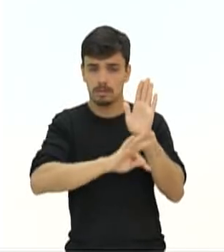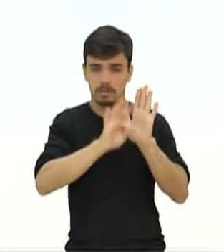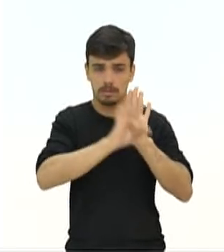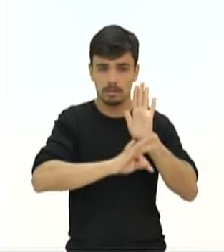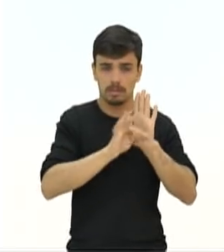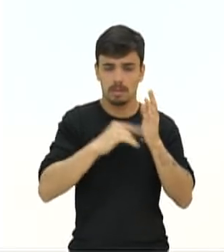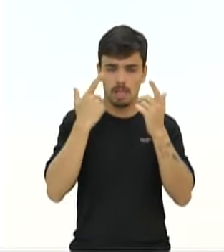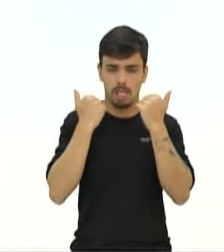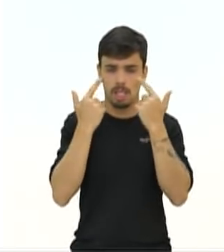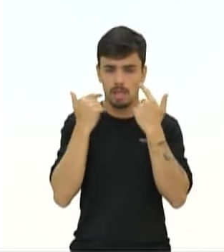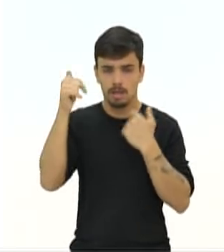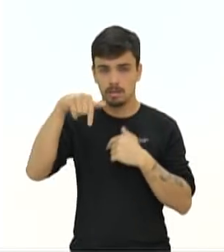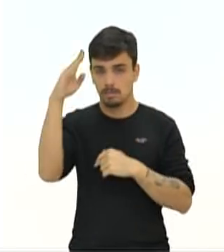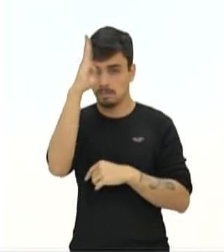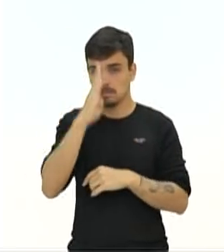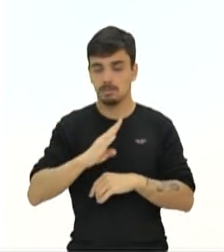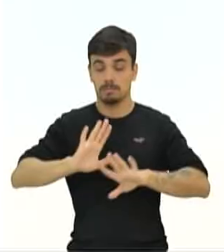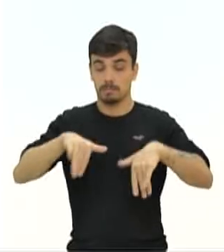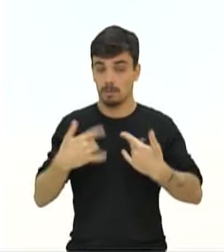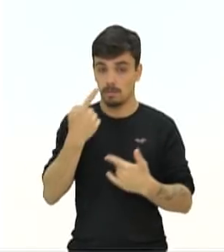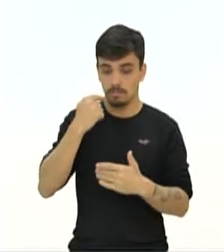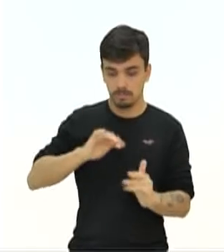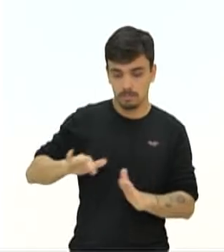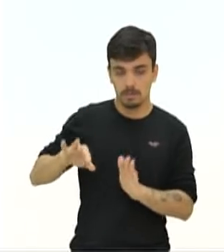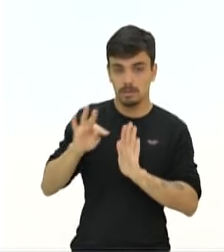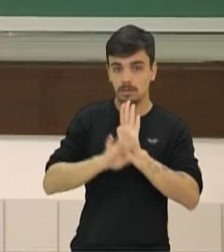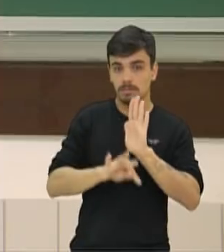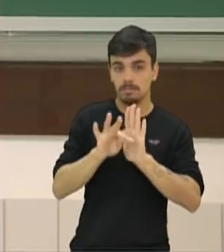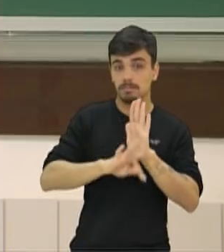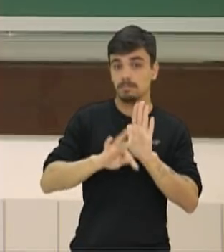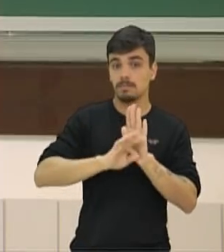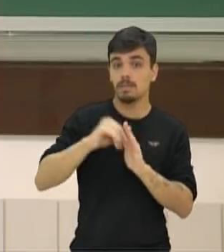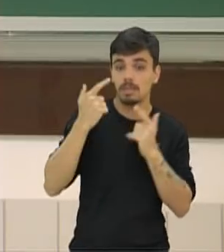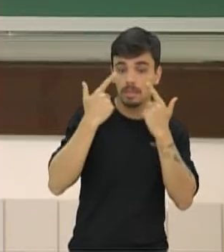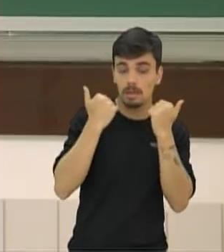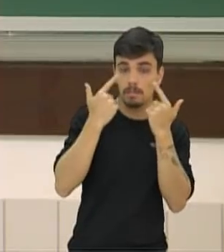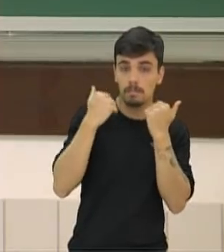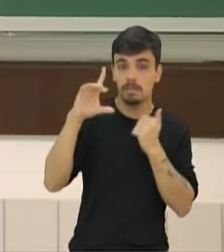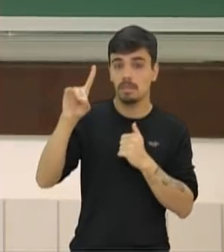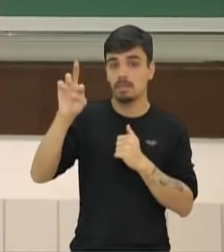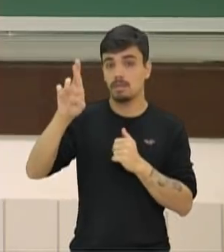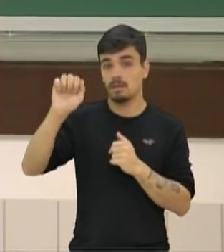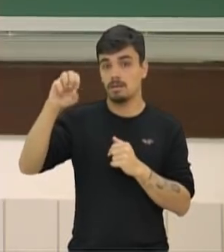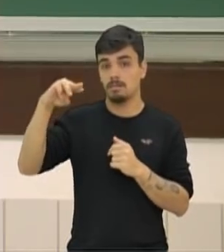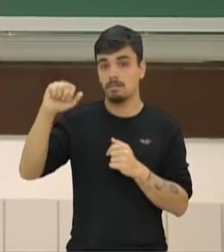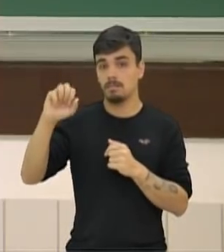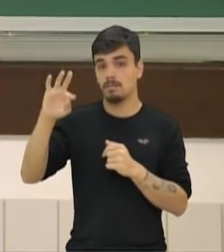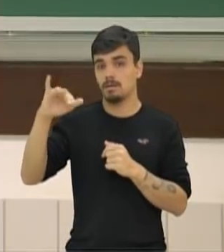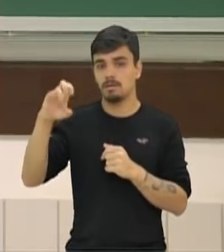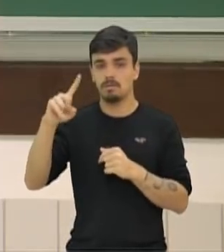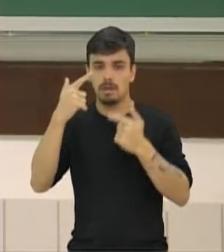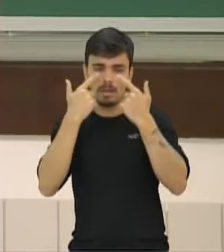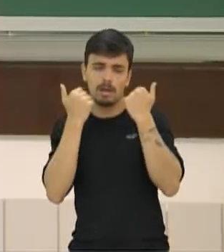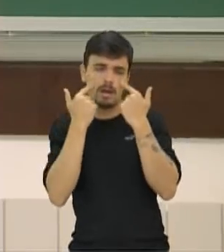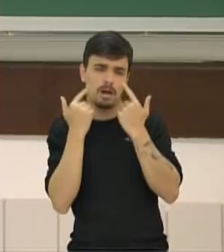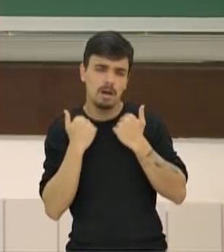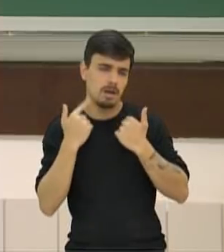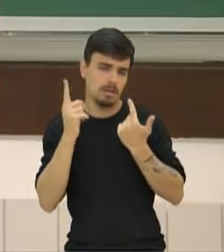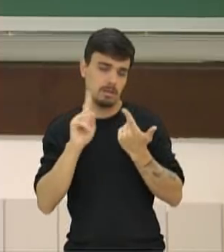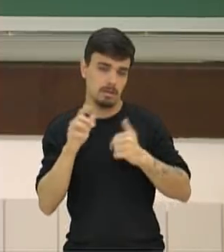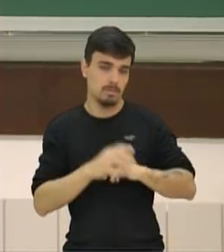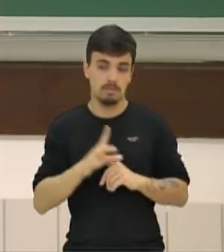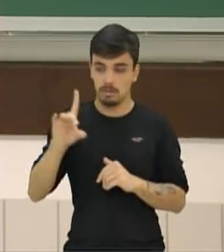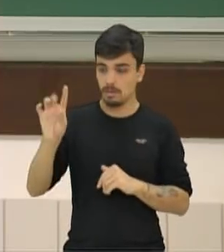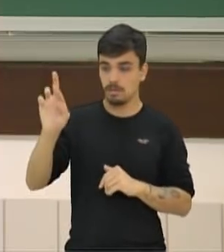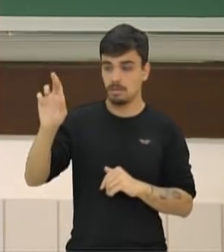Brasil? Bom, deixa eu só fazer uma parte aqui. Textos dramáticos, né? Não significa fazer drama. Oh, como